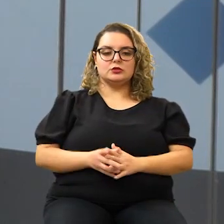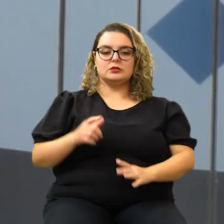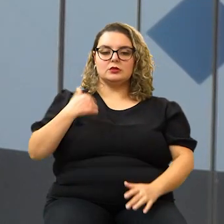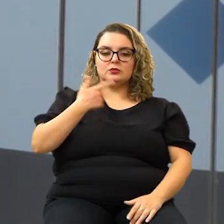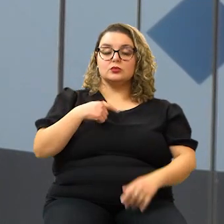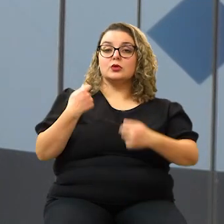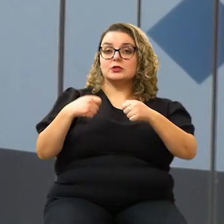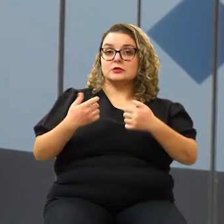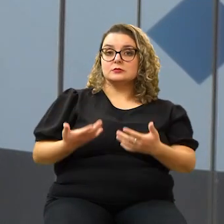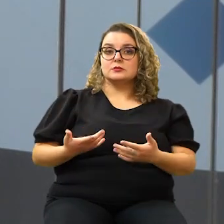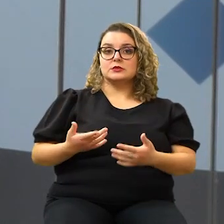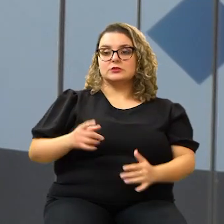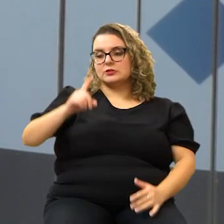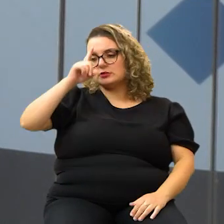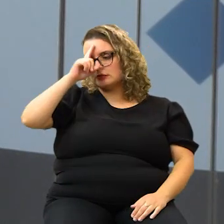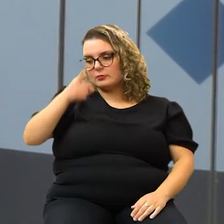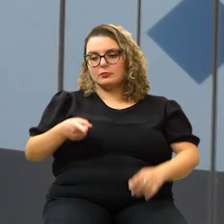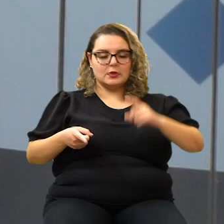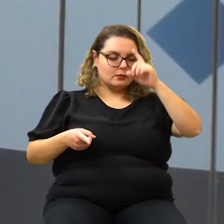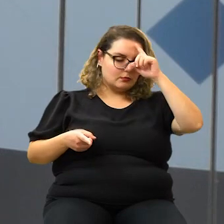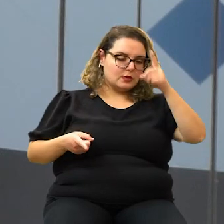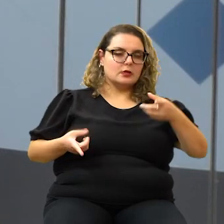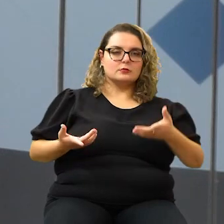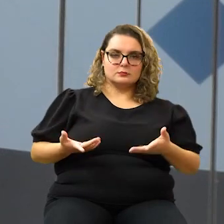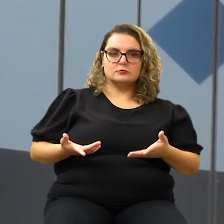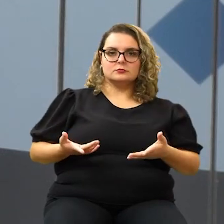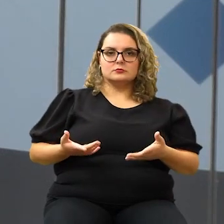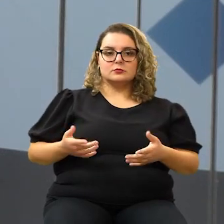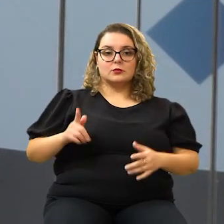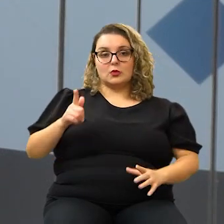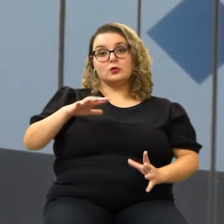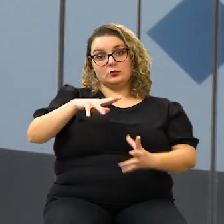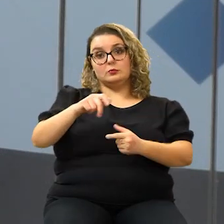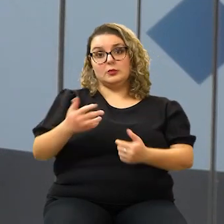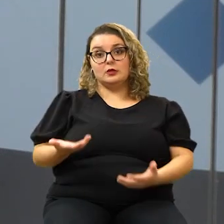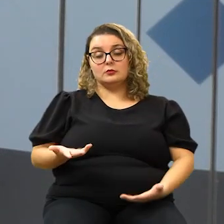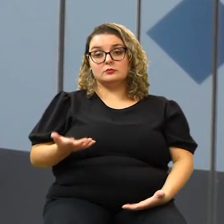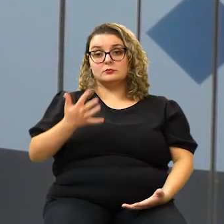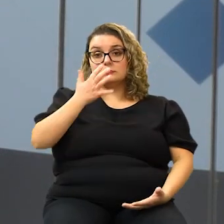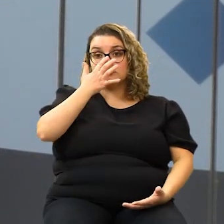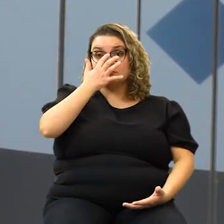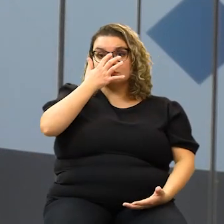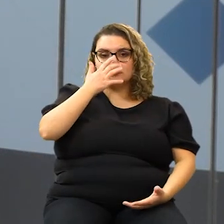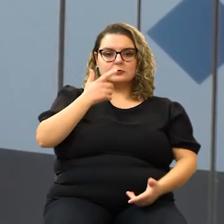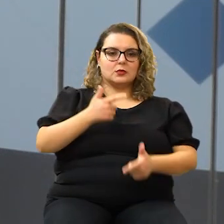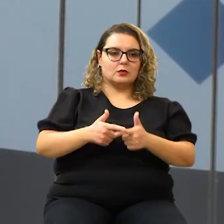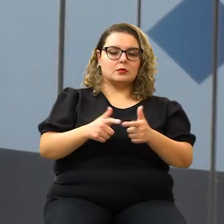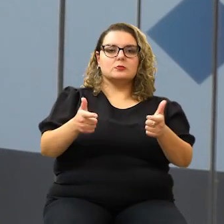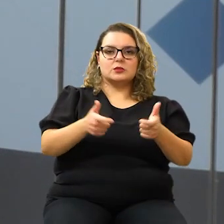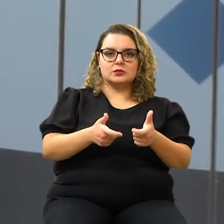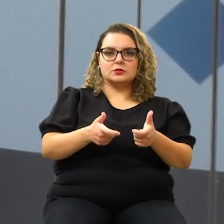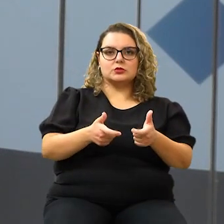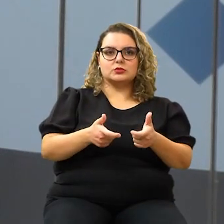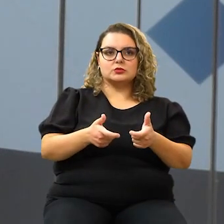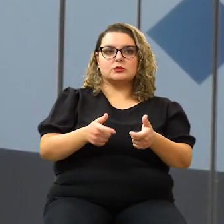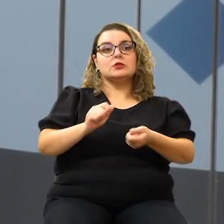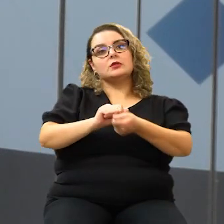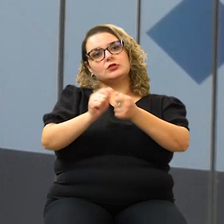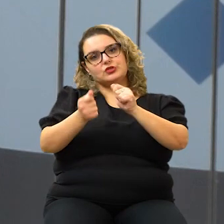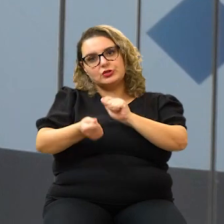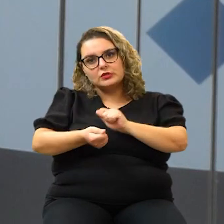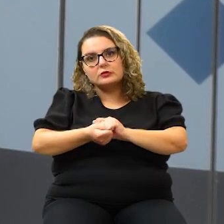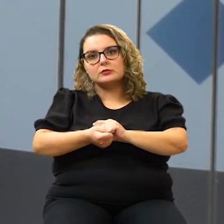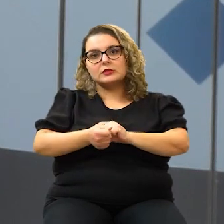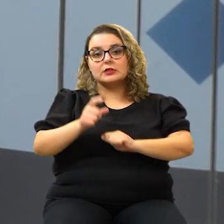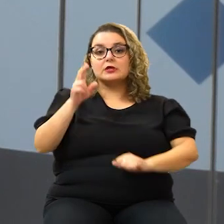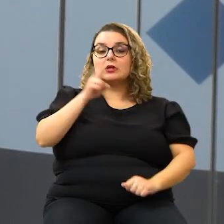essas tomadas de decisão global, né, para a mitigação, e a questão de adaptação, que é